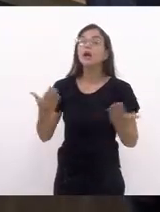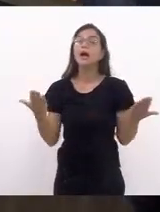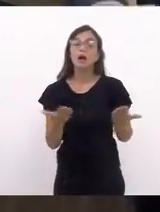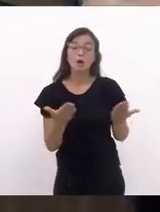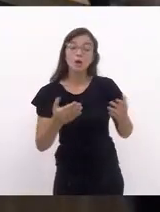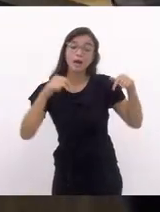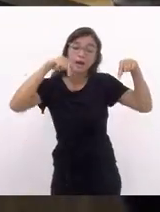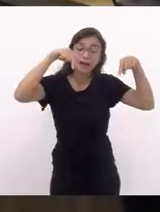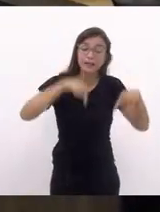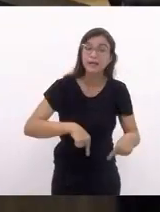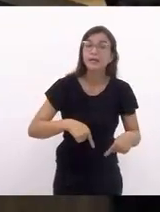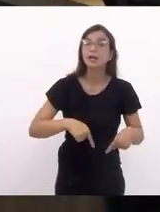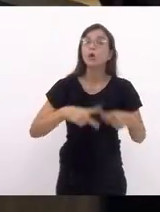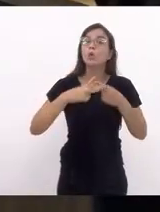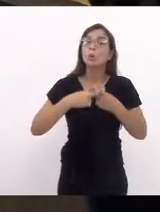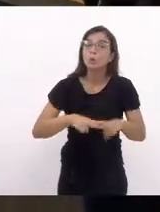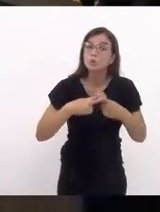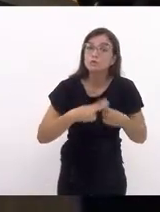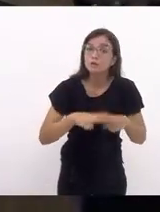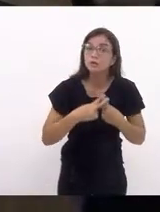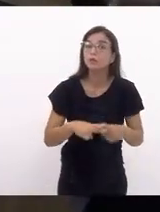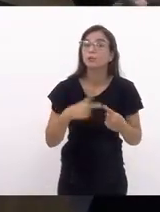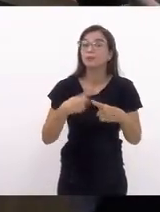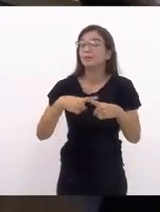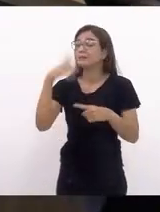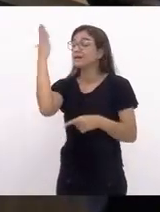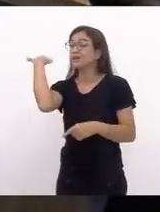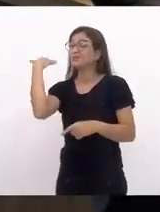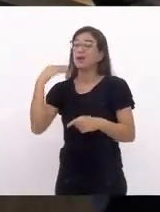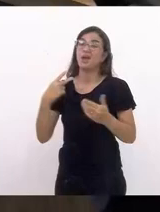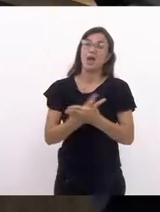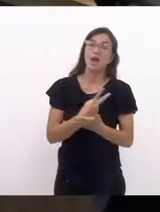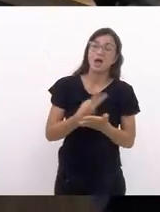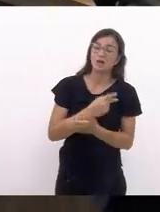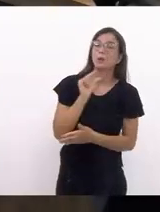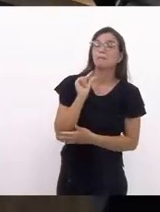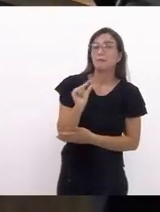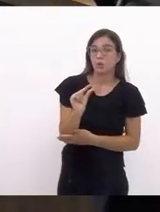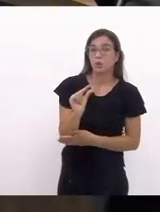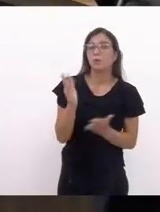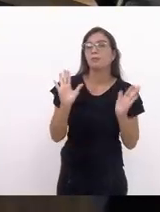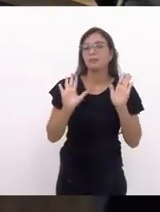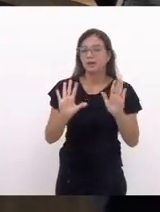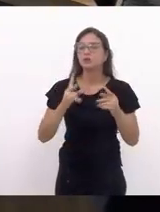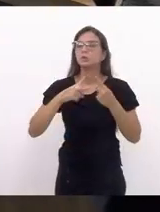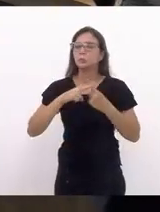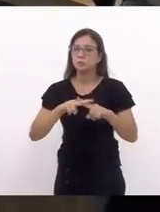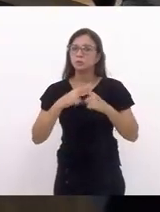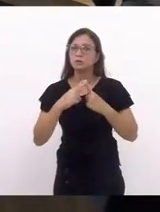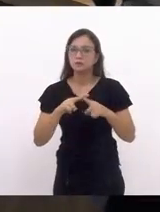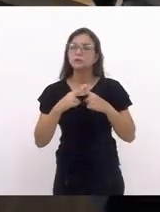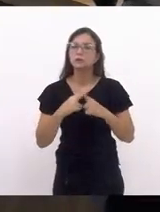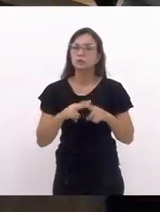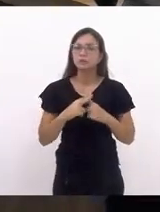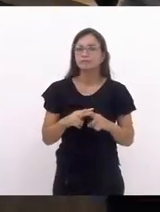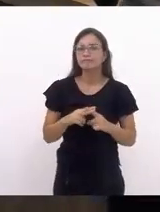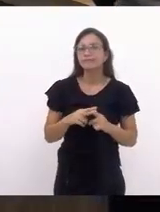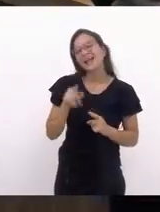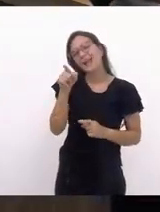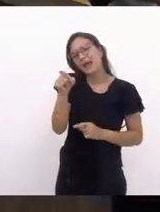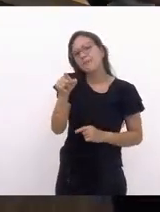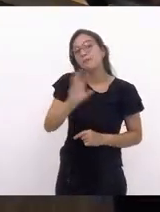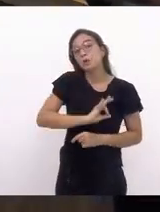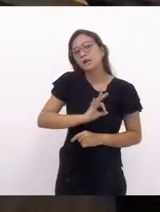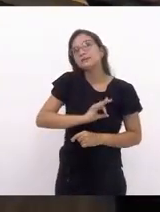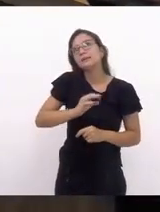outra corrigindo distorções Ainda não ela aquilo que os ossos policiais